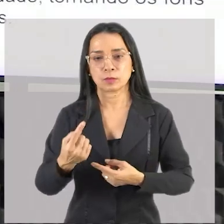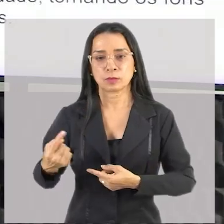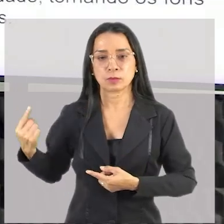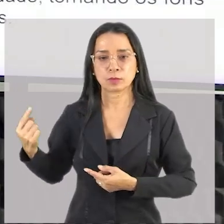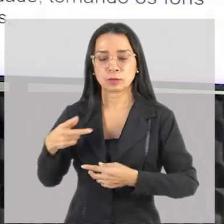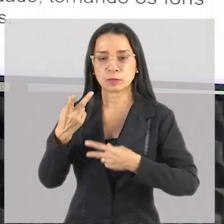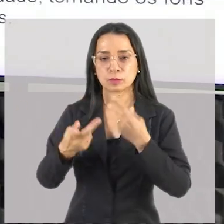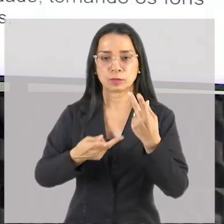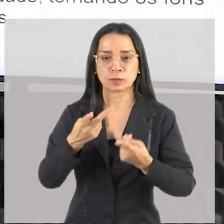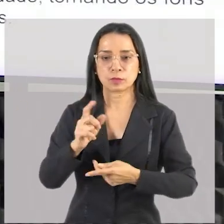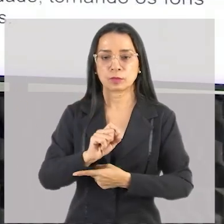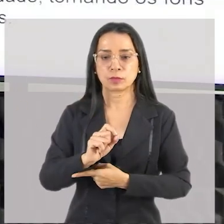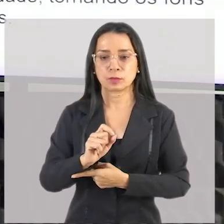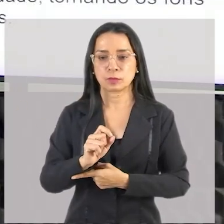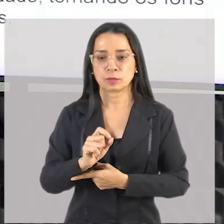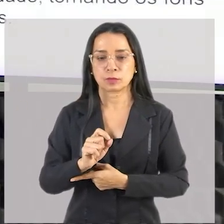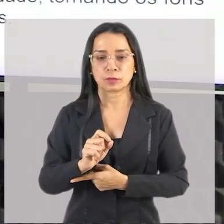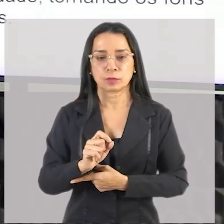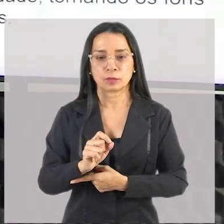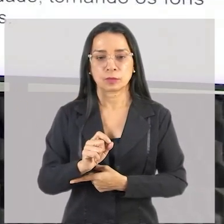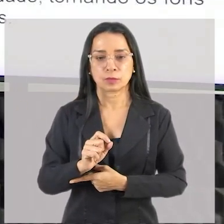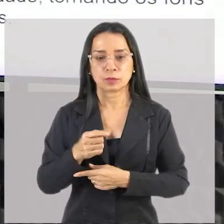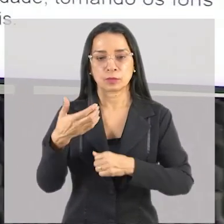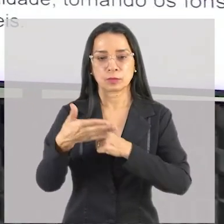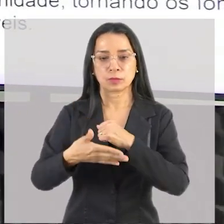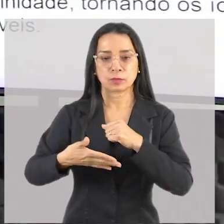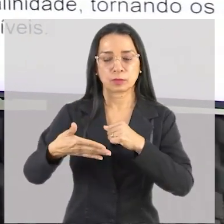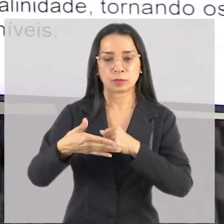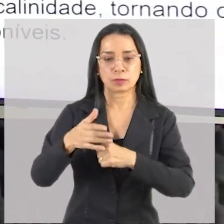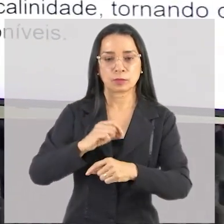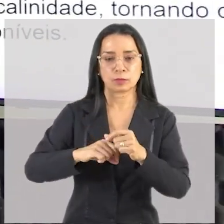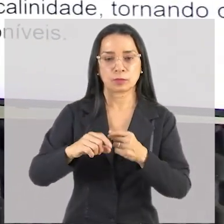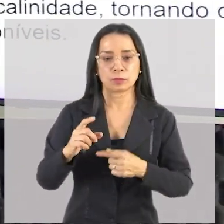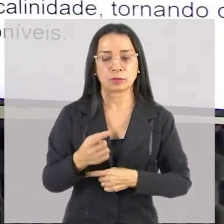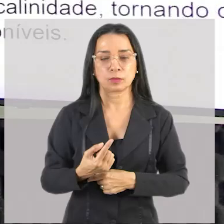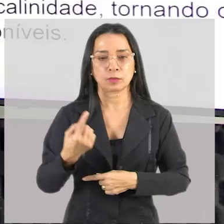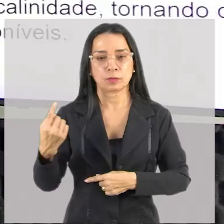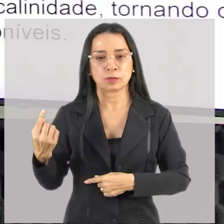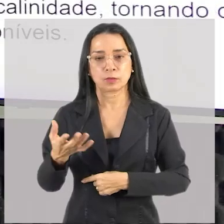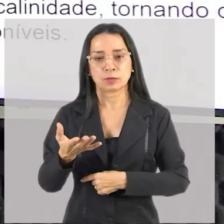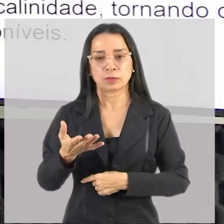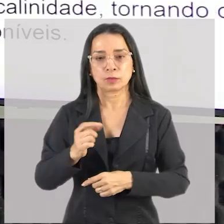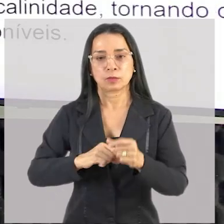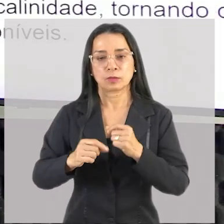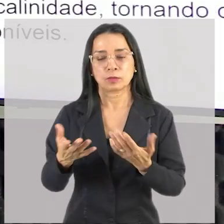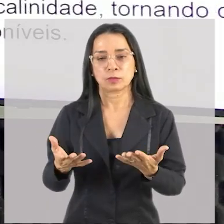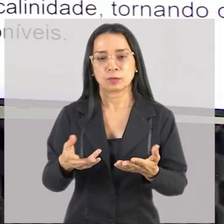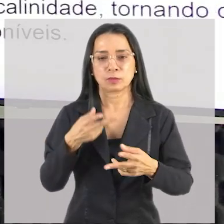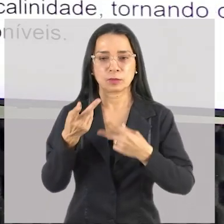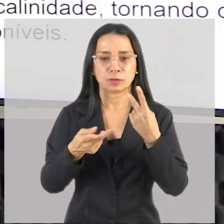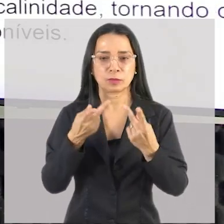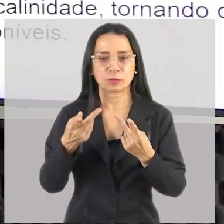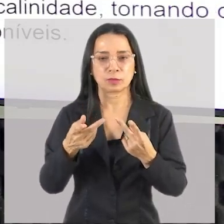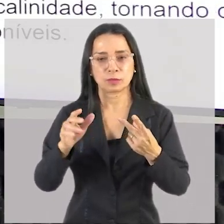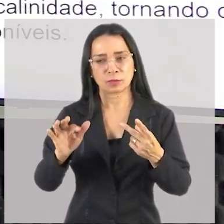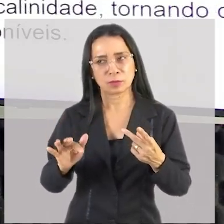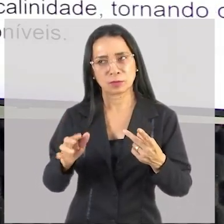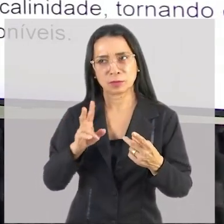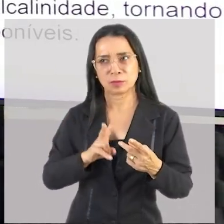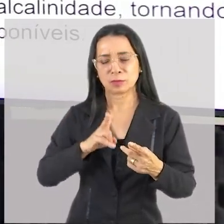você fala nas bases que tu quer encher a boca e dizer, Daniel, é